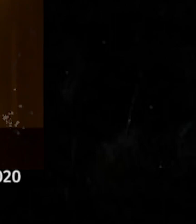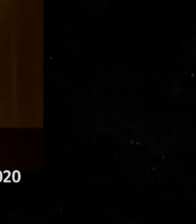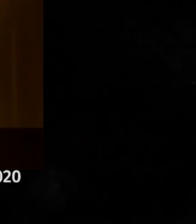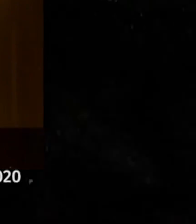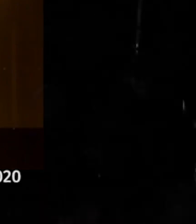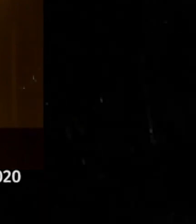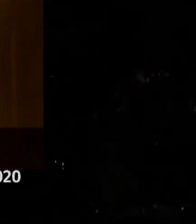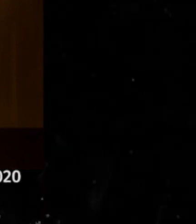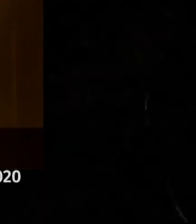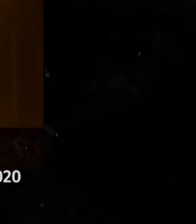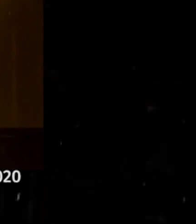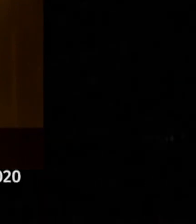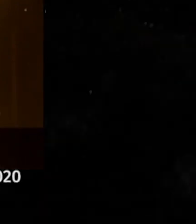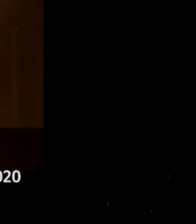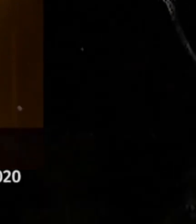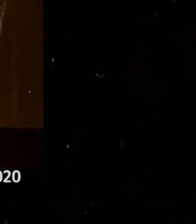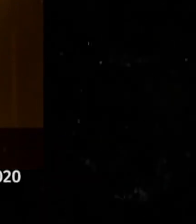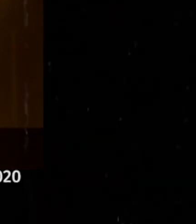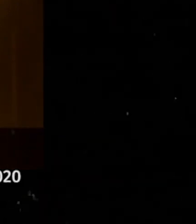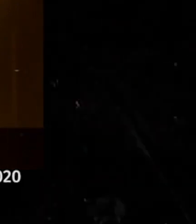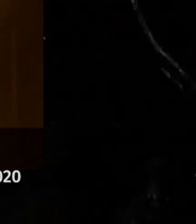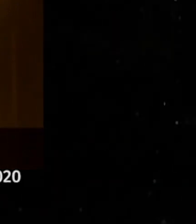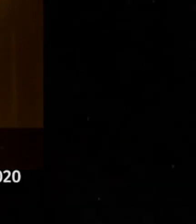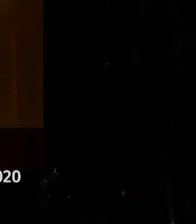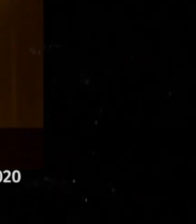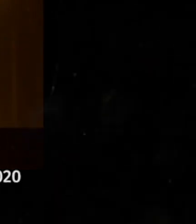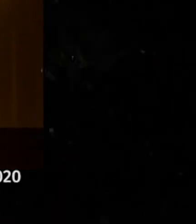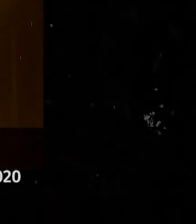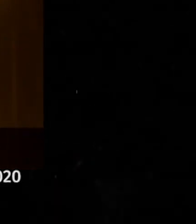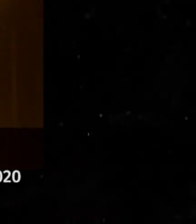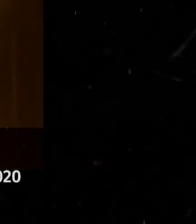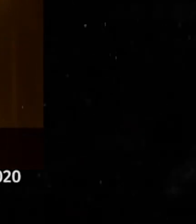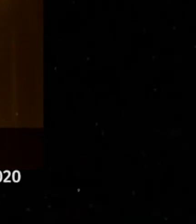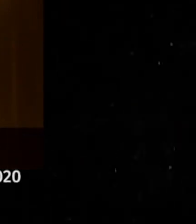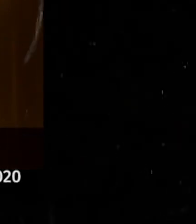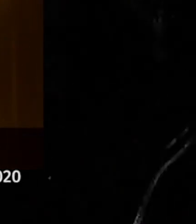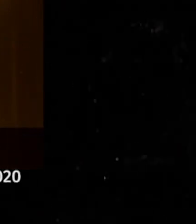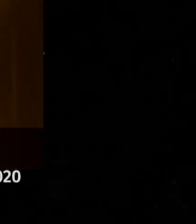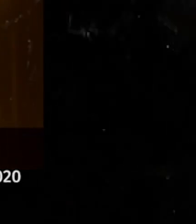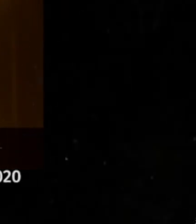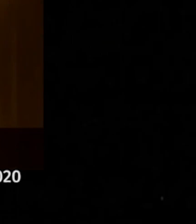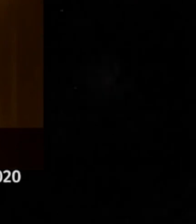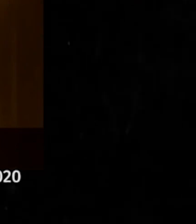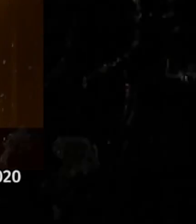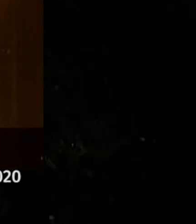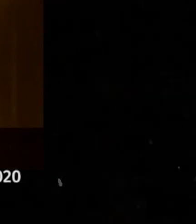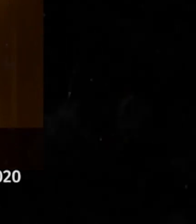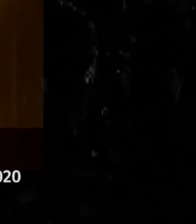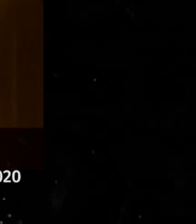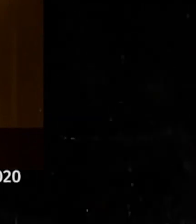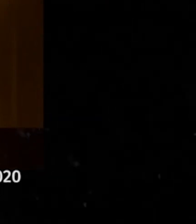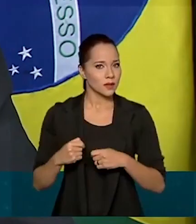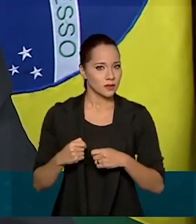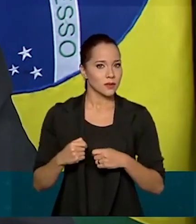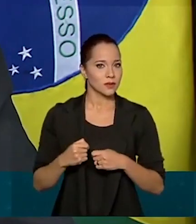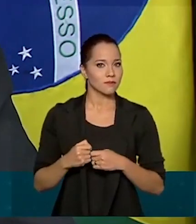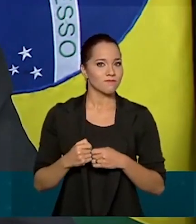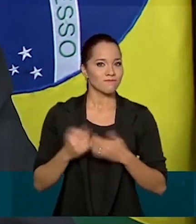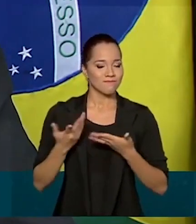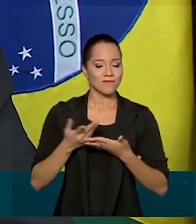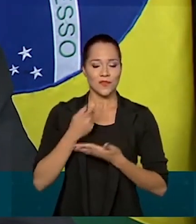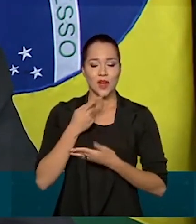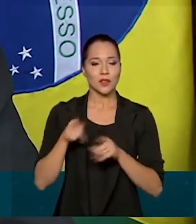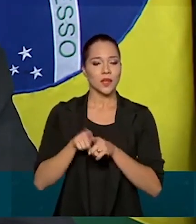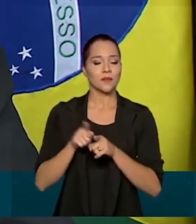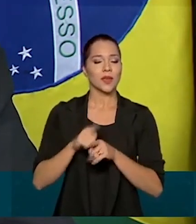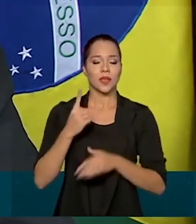o caboclo e o índio queimam seus roçados em busca de sua sobrevivência em áreas já desmatadas. Destaco